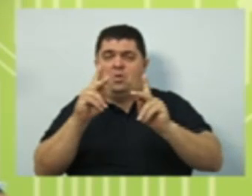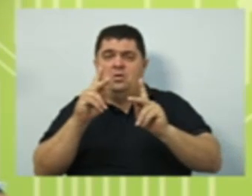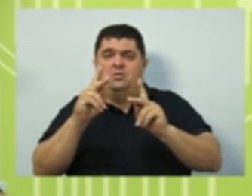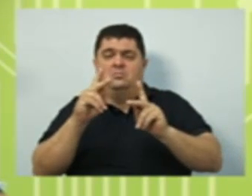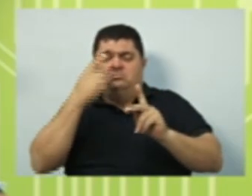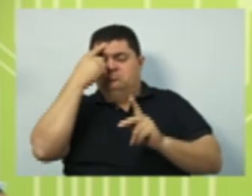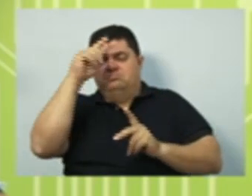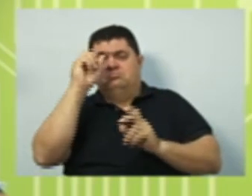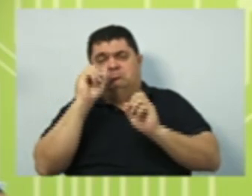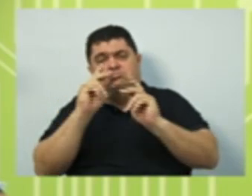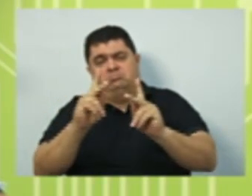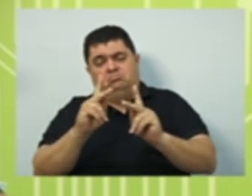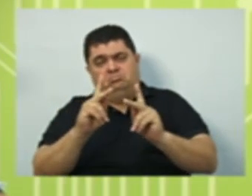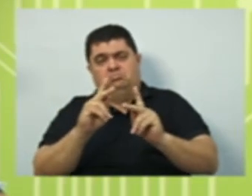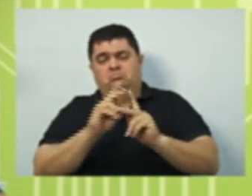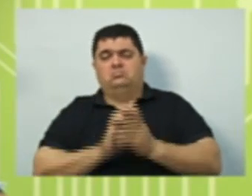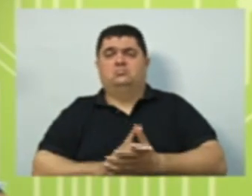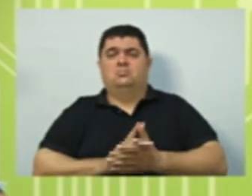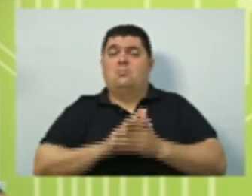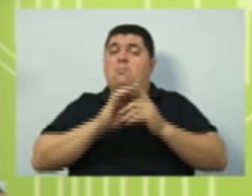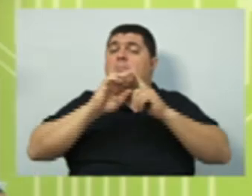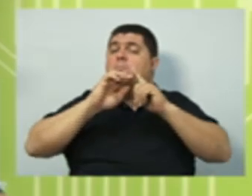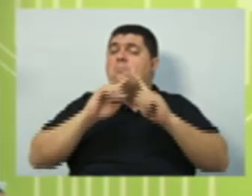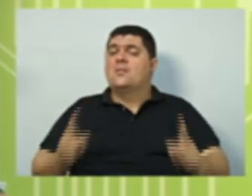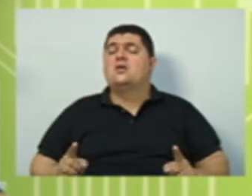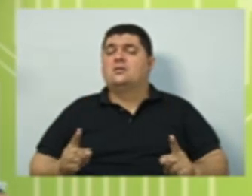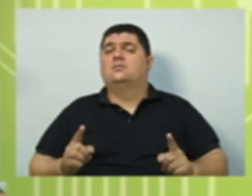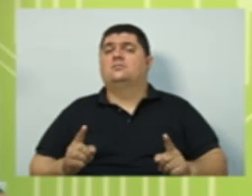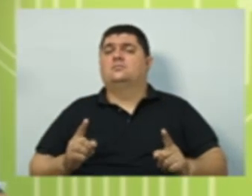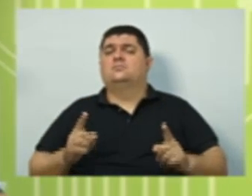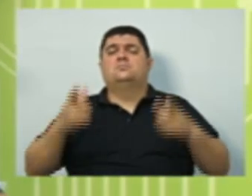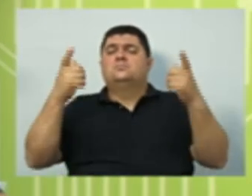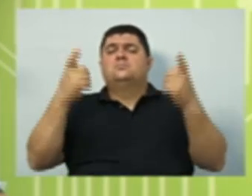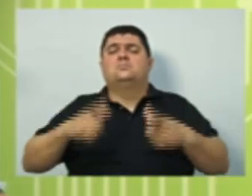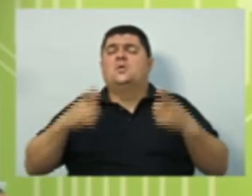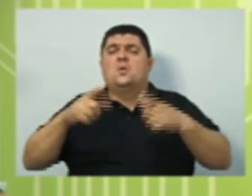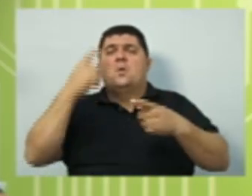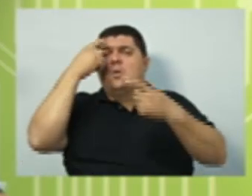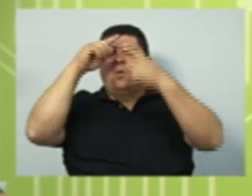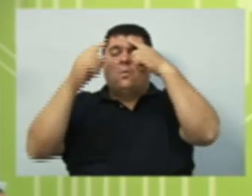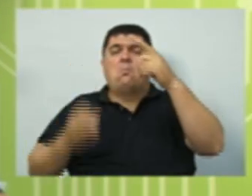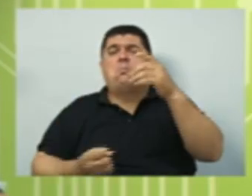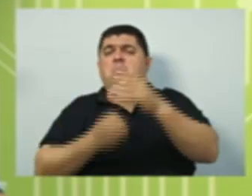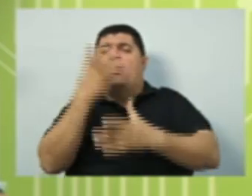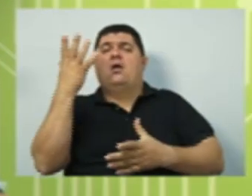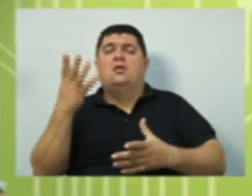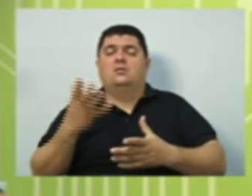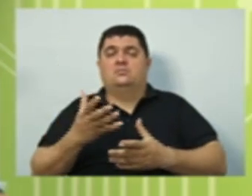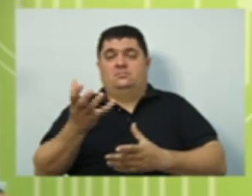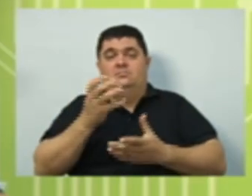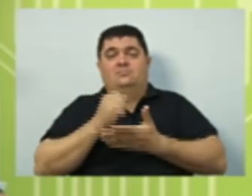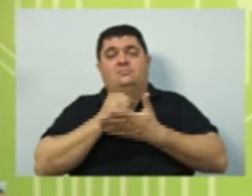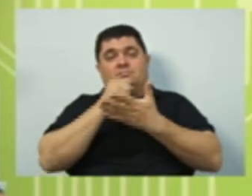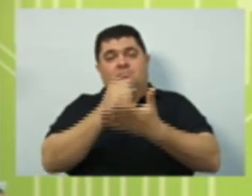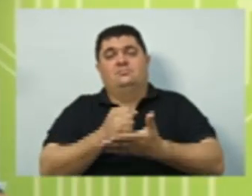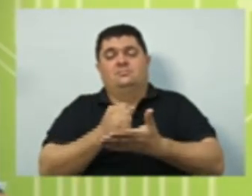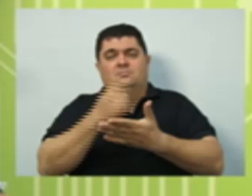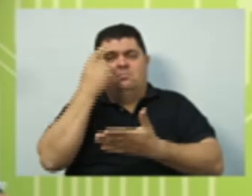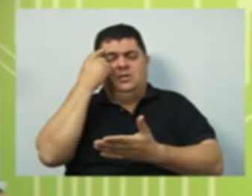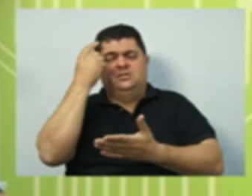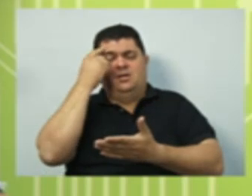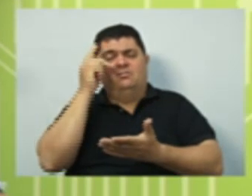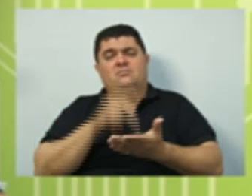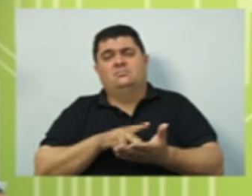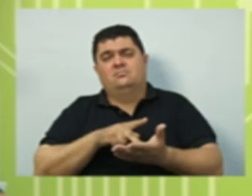pela ideia. Muito bem. Mas, de onde vêm estas ideias? Eu quero lhe ajudar a refletir sobre